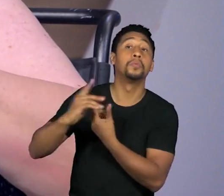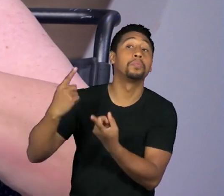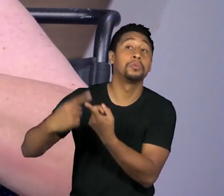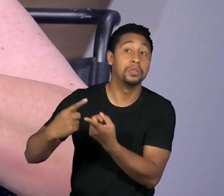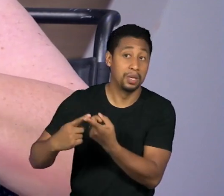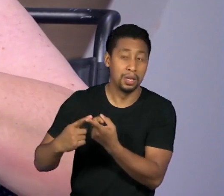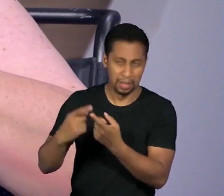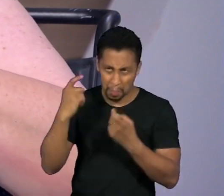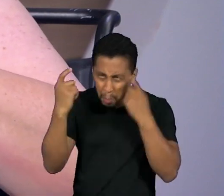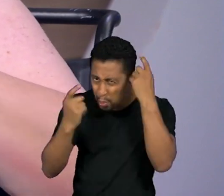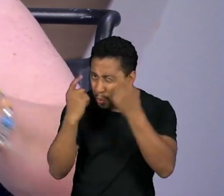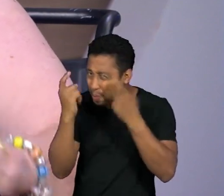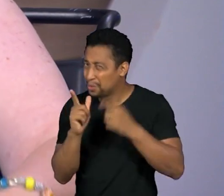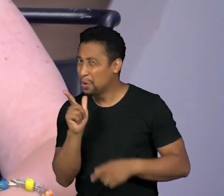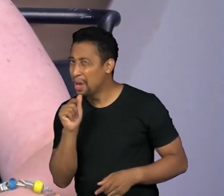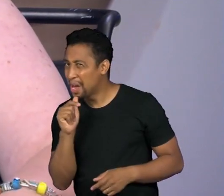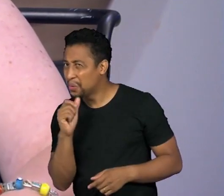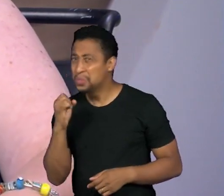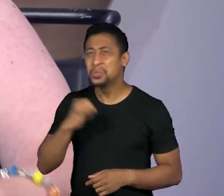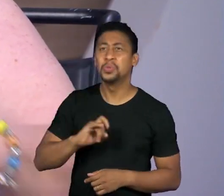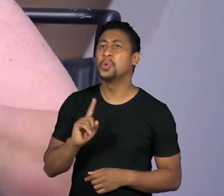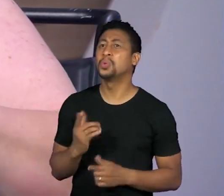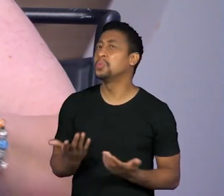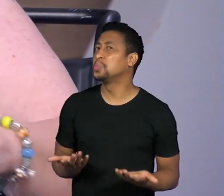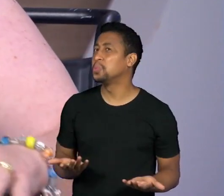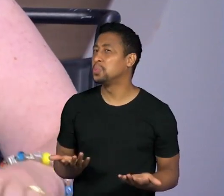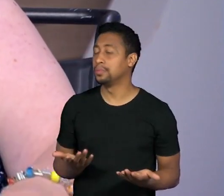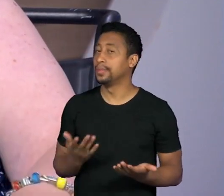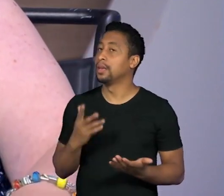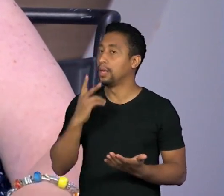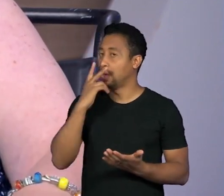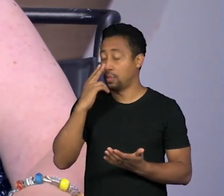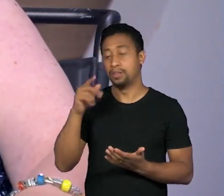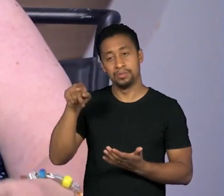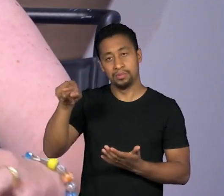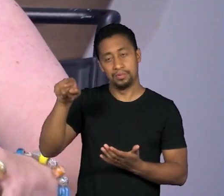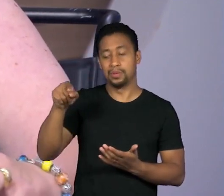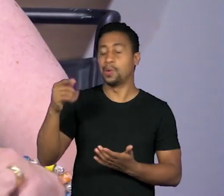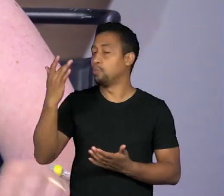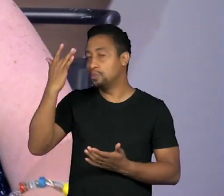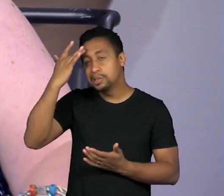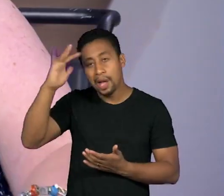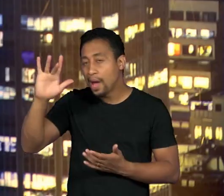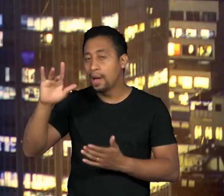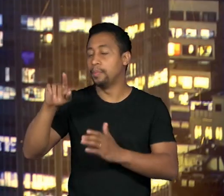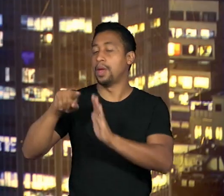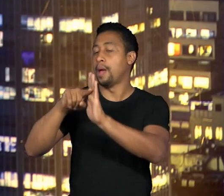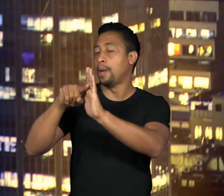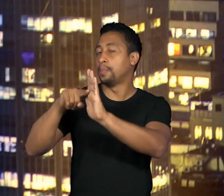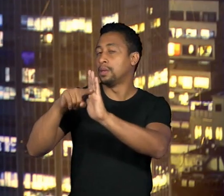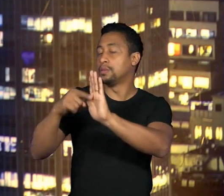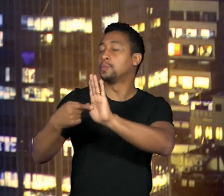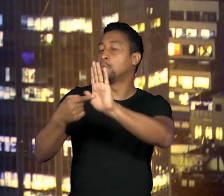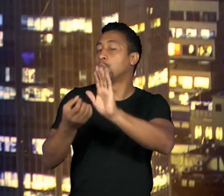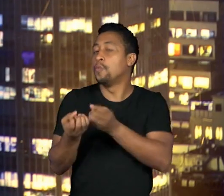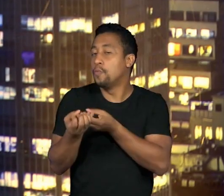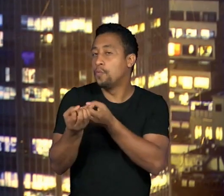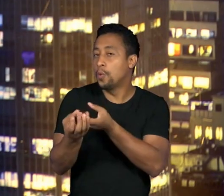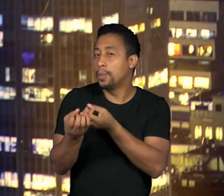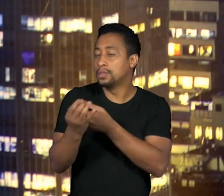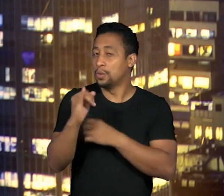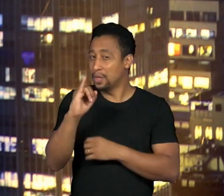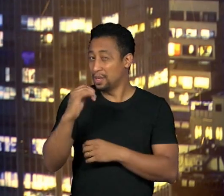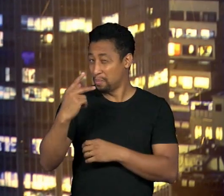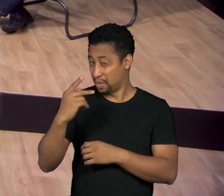talvez não tenha ouvido ainda o último IPCC, a análise do último IPCC. É de perder